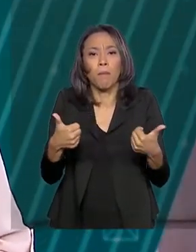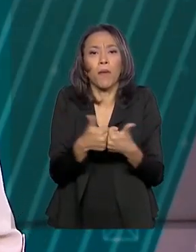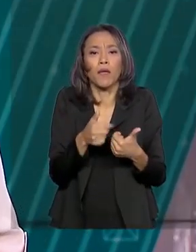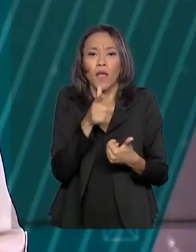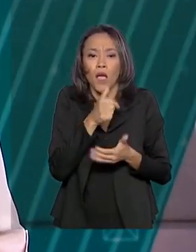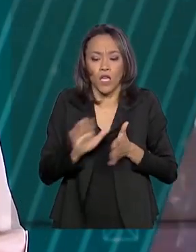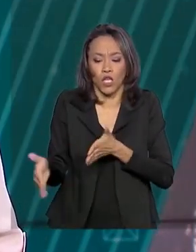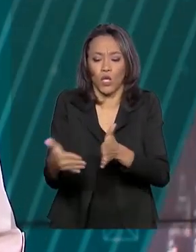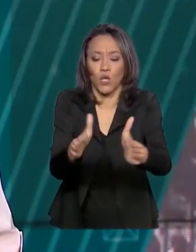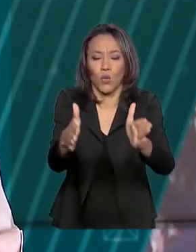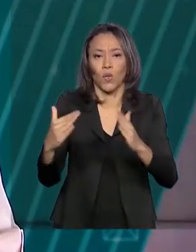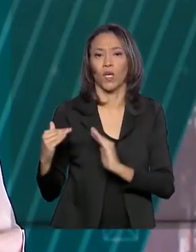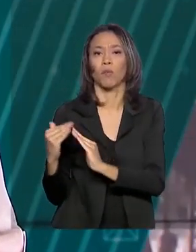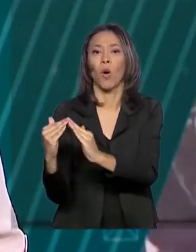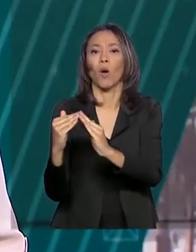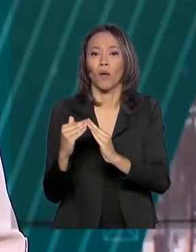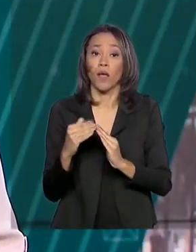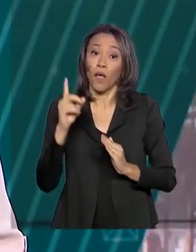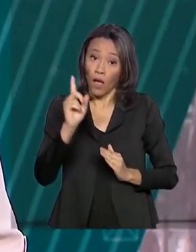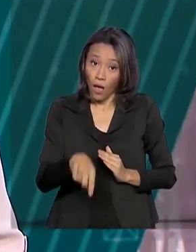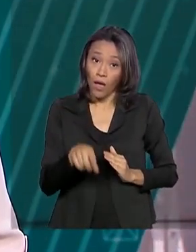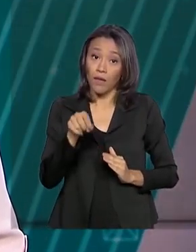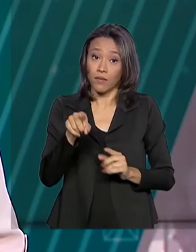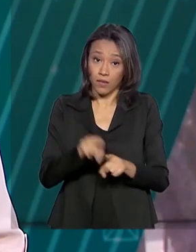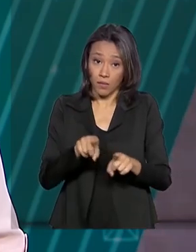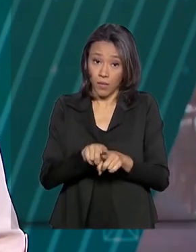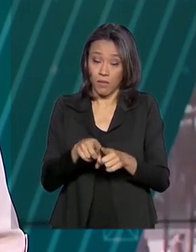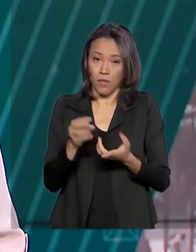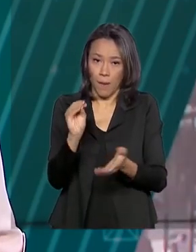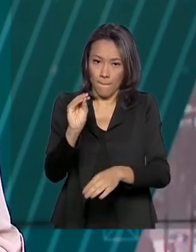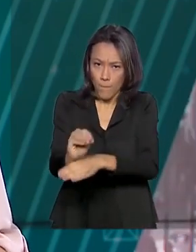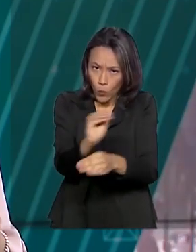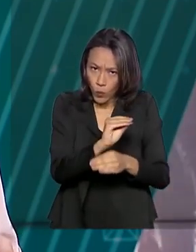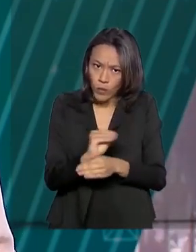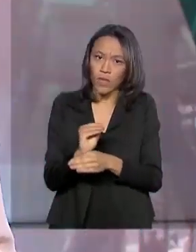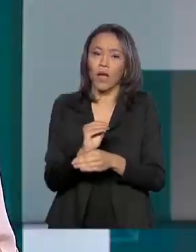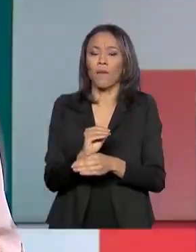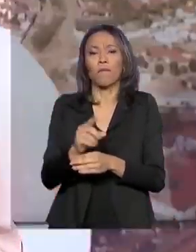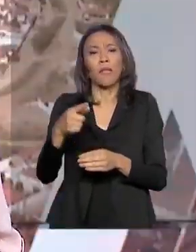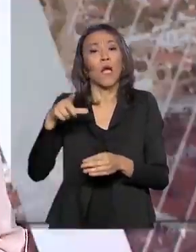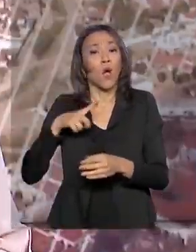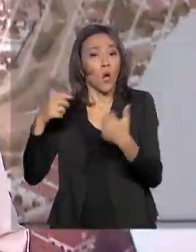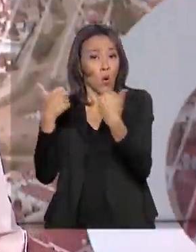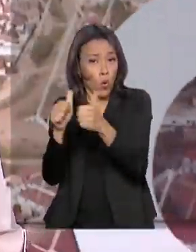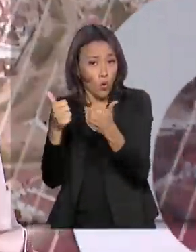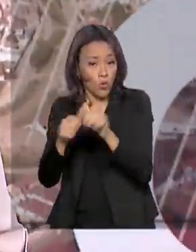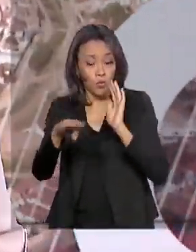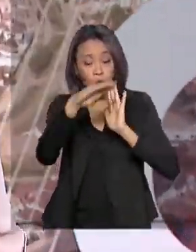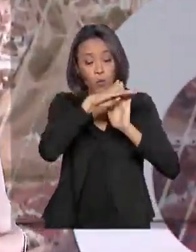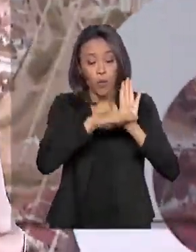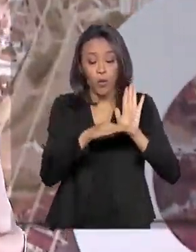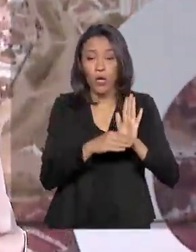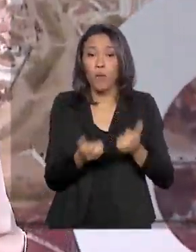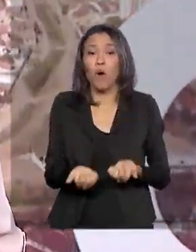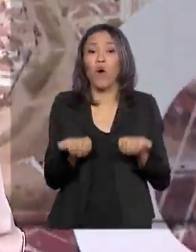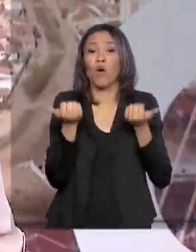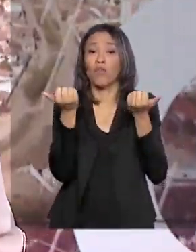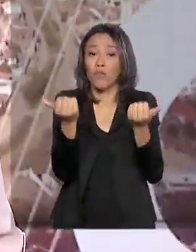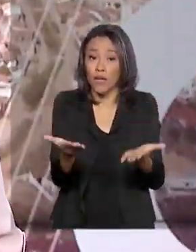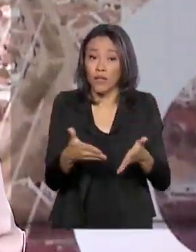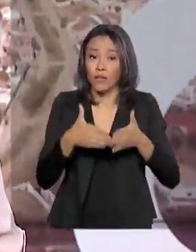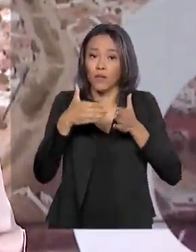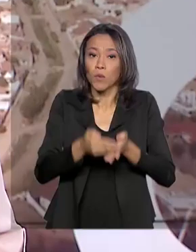também é responsável pela manutenção da frota escolar em todo o país. Além de ônibus, o programa também oferece lanchas e